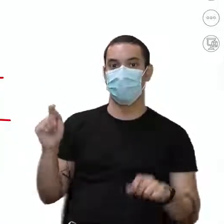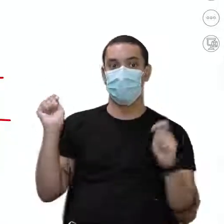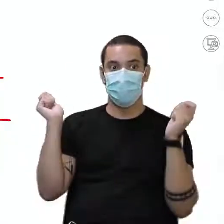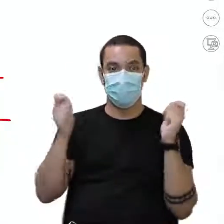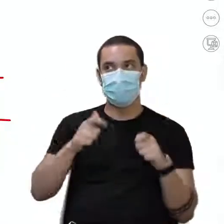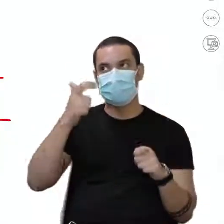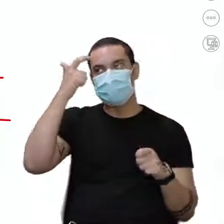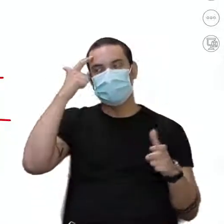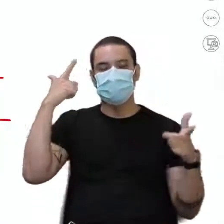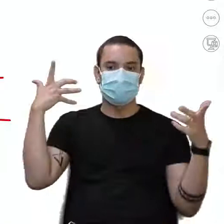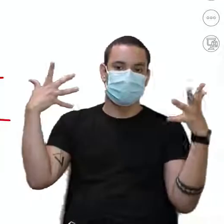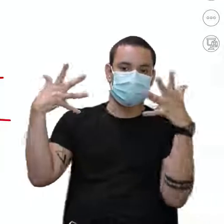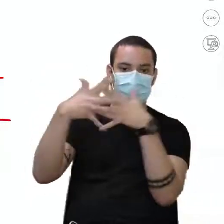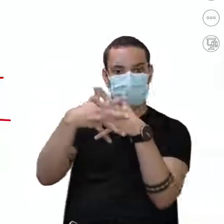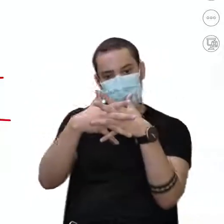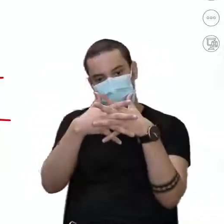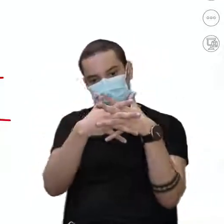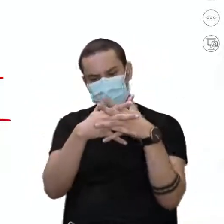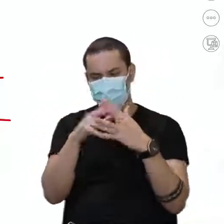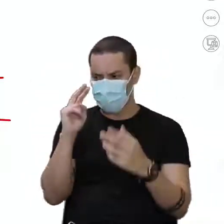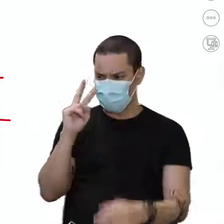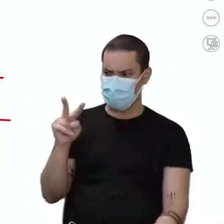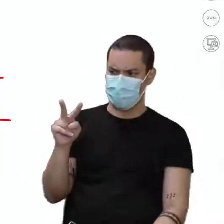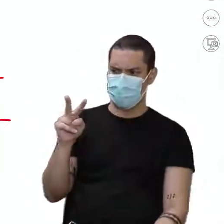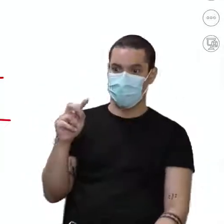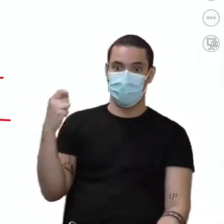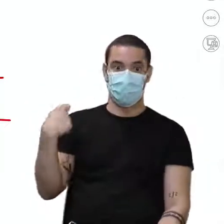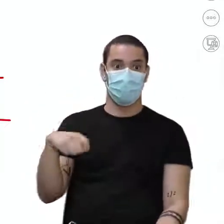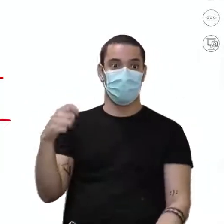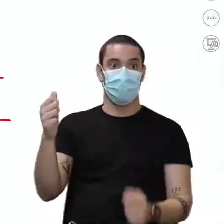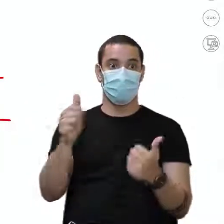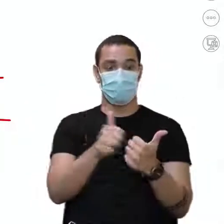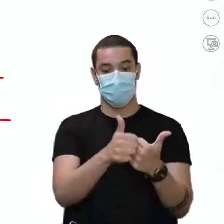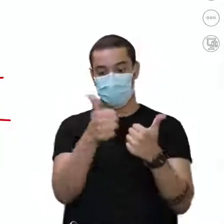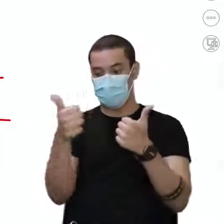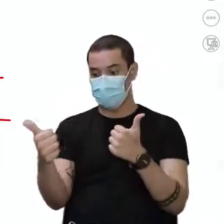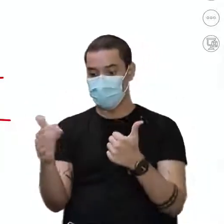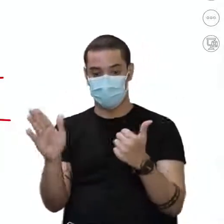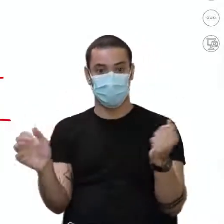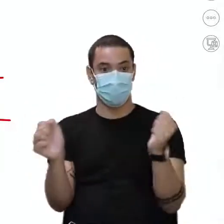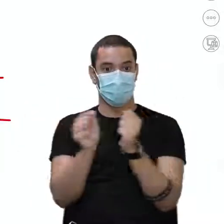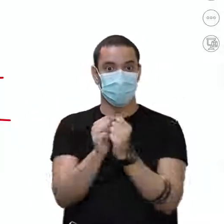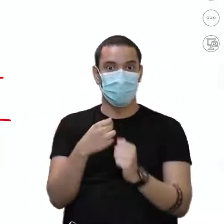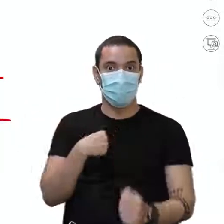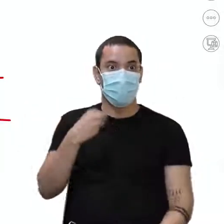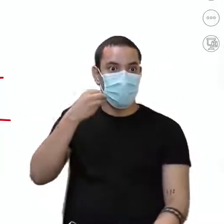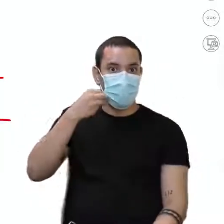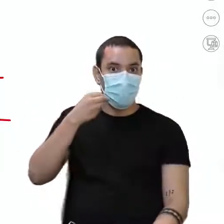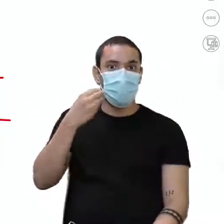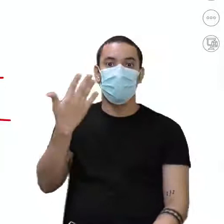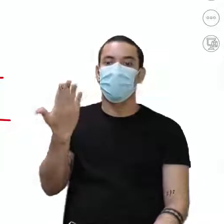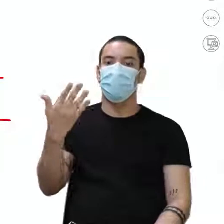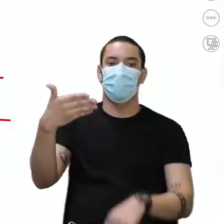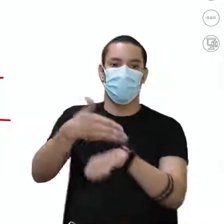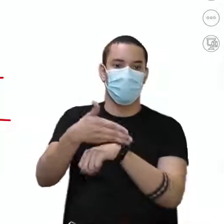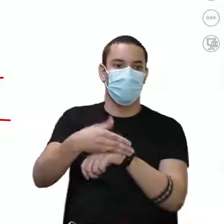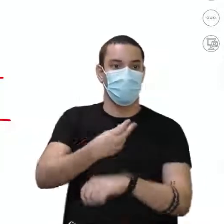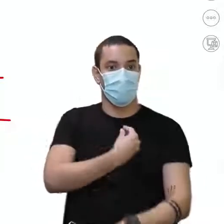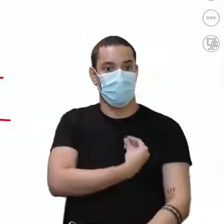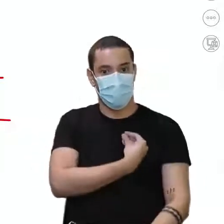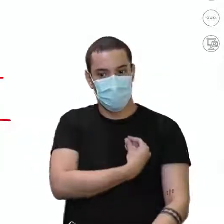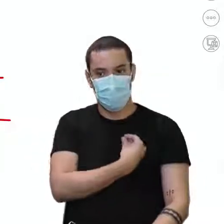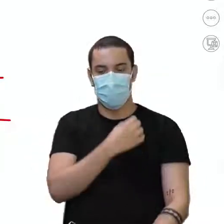confusão. Na hora que você viu isso aqui contraído, veja lá se do lado tem alguma evidência de que é uma frase no presente perfeito,